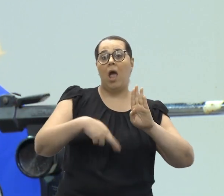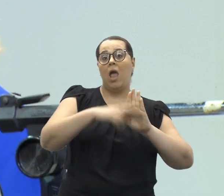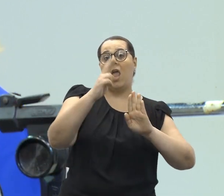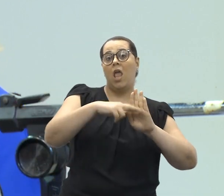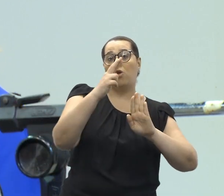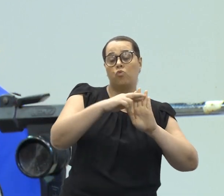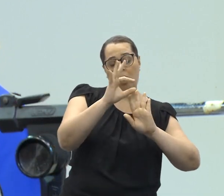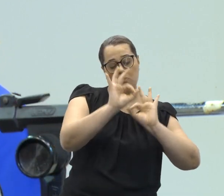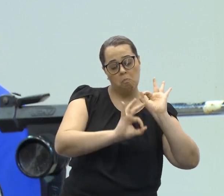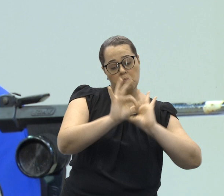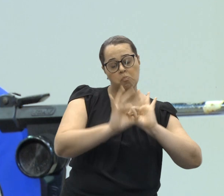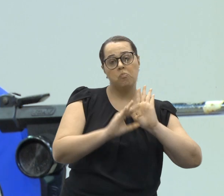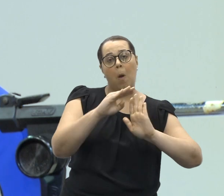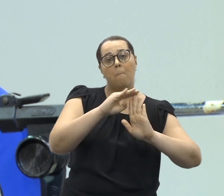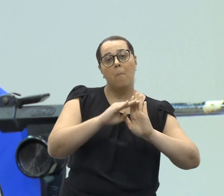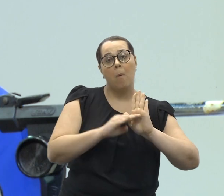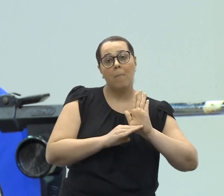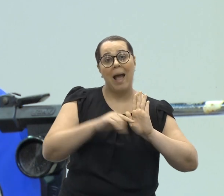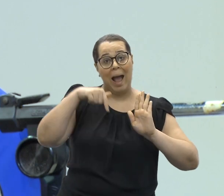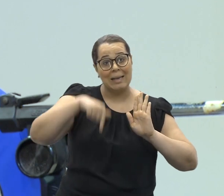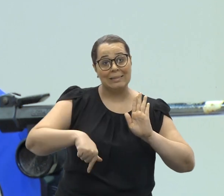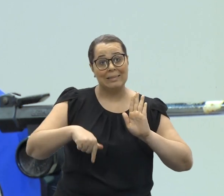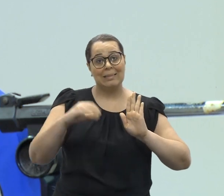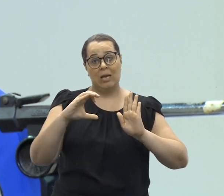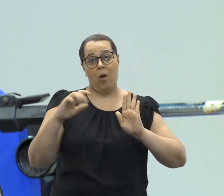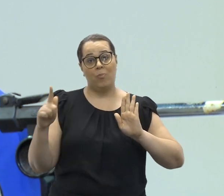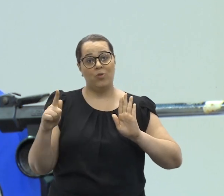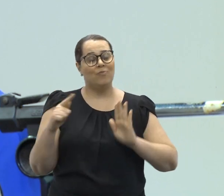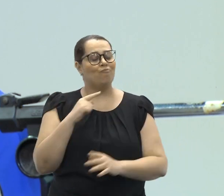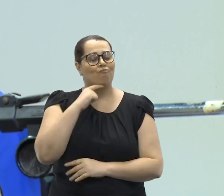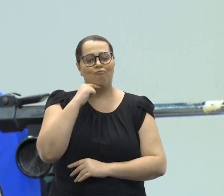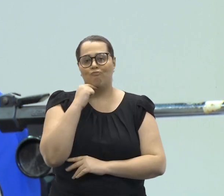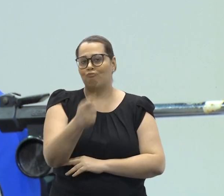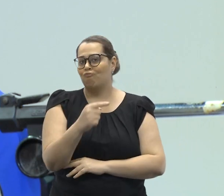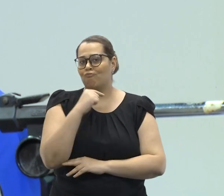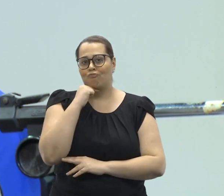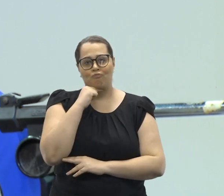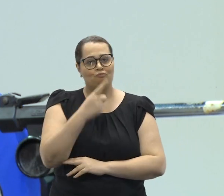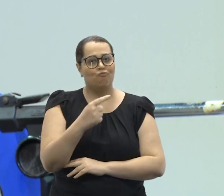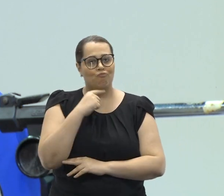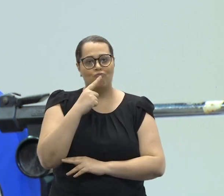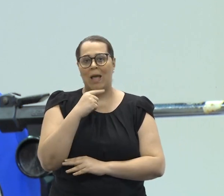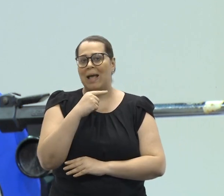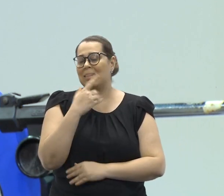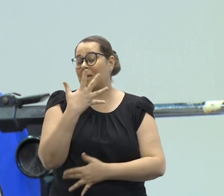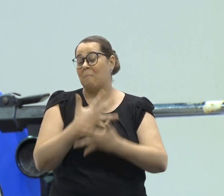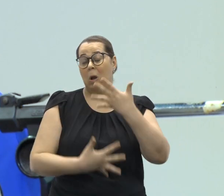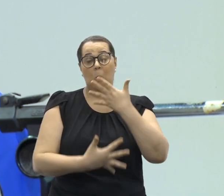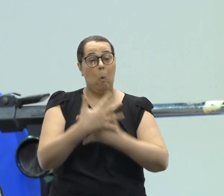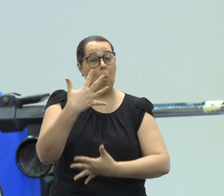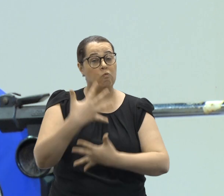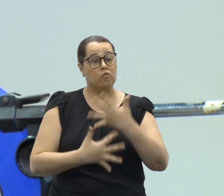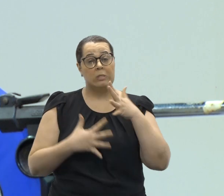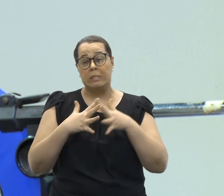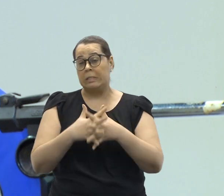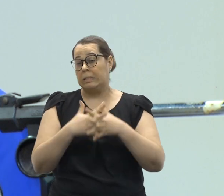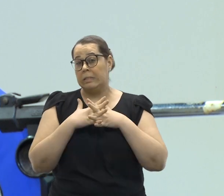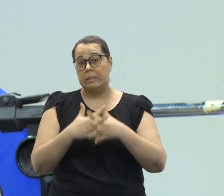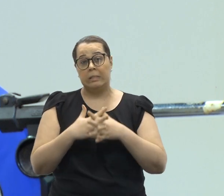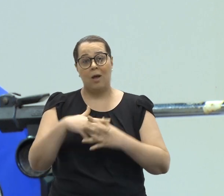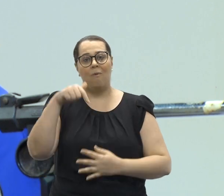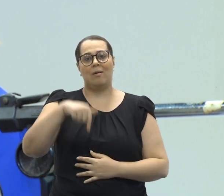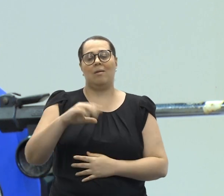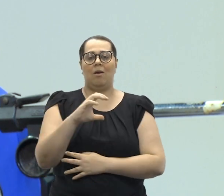essa regulação, para mim, é que aqui em Campo Grande ela não funciona, ela é totalmente desorganizada.